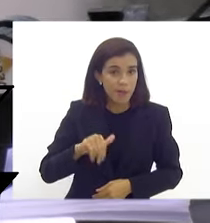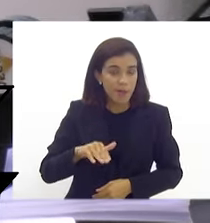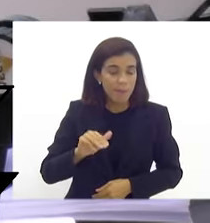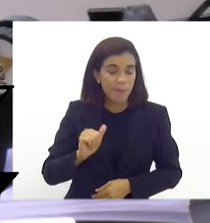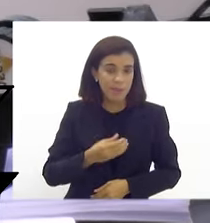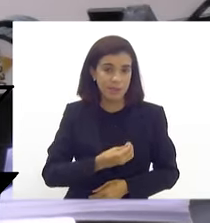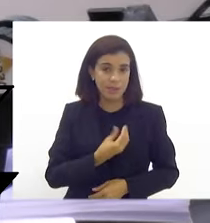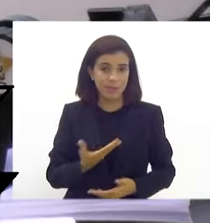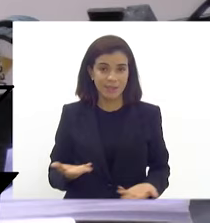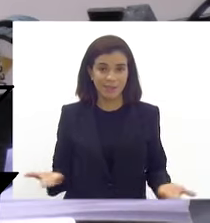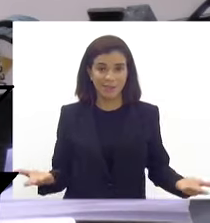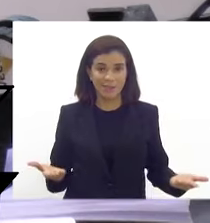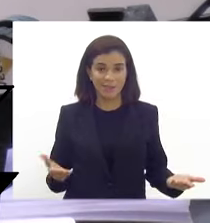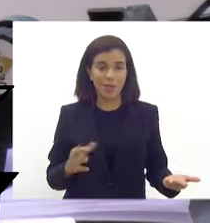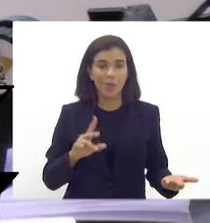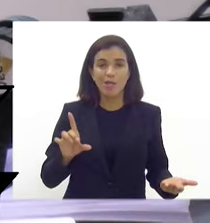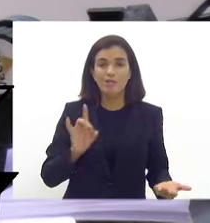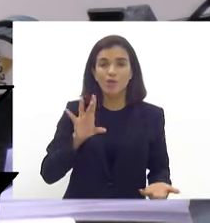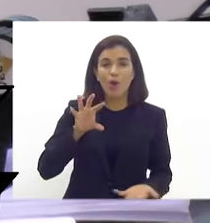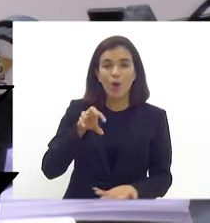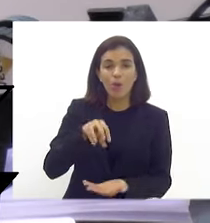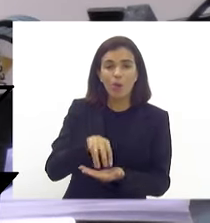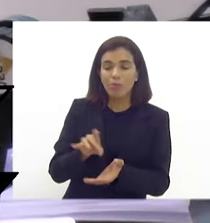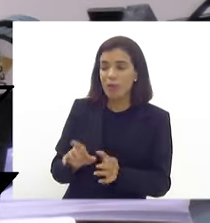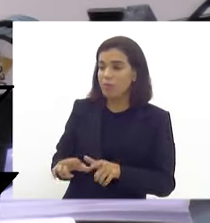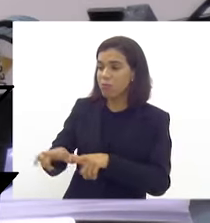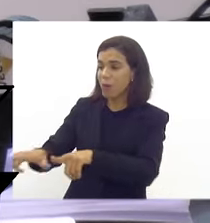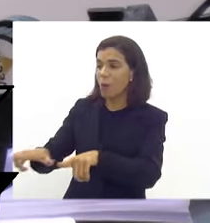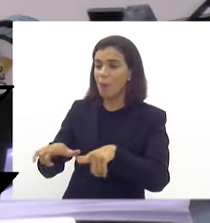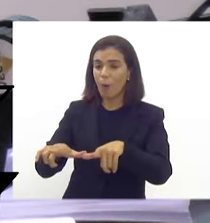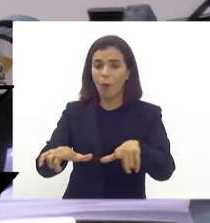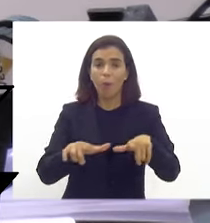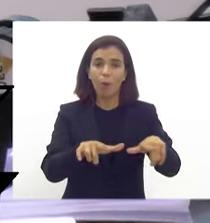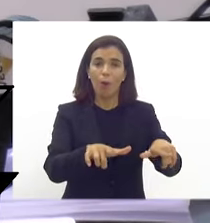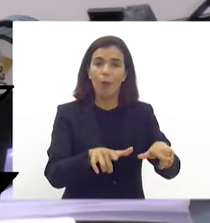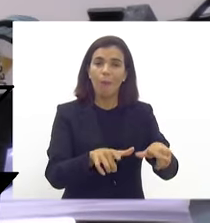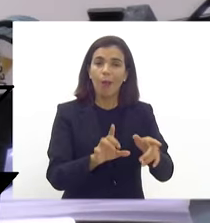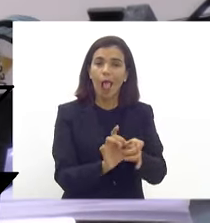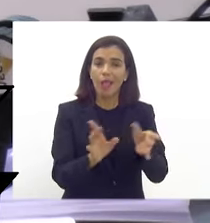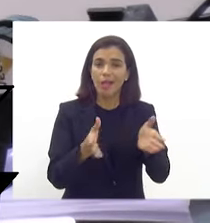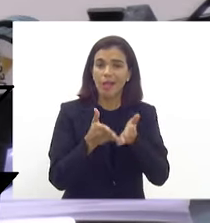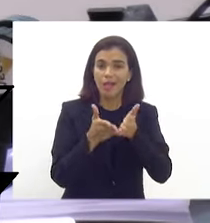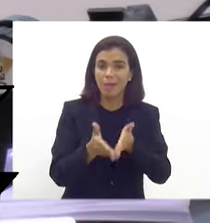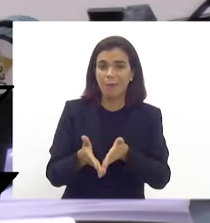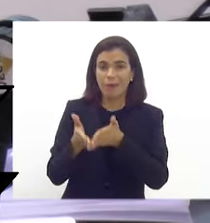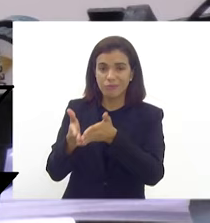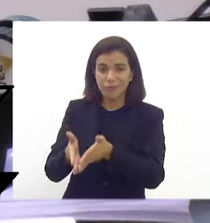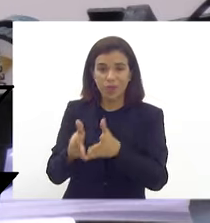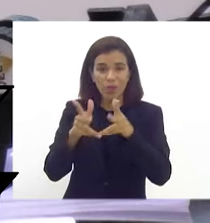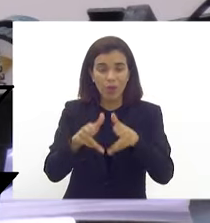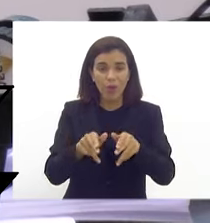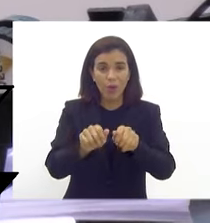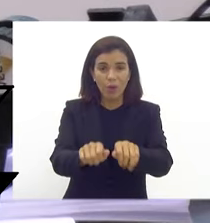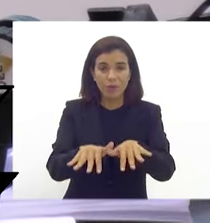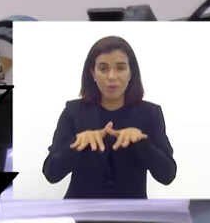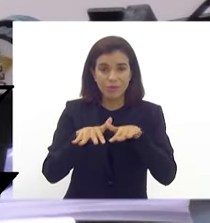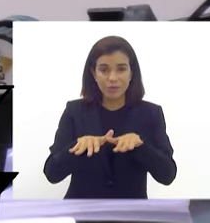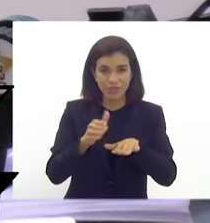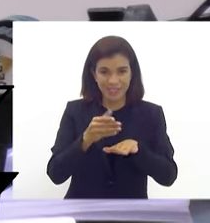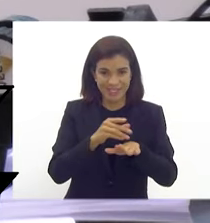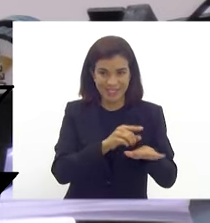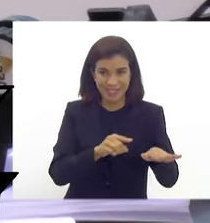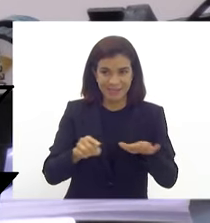apenas um um órgão que faz o licenciamento das embarcações petrolíferas como Na audiência passada você que é o rouco